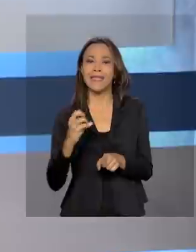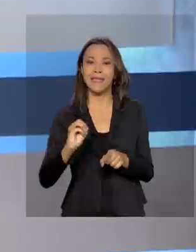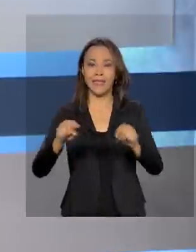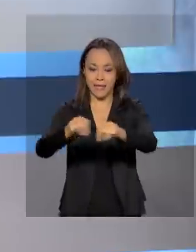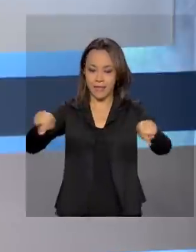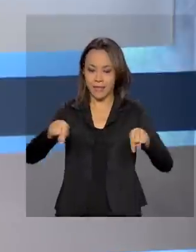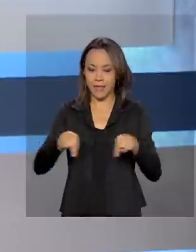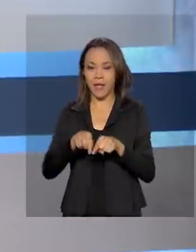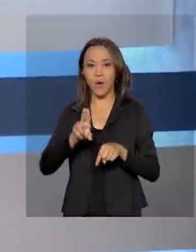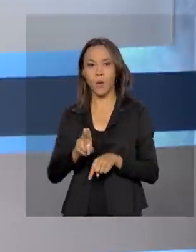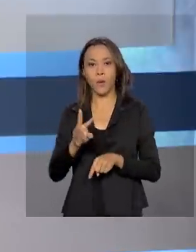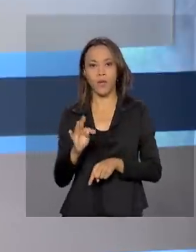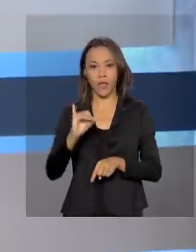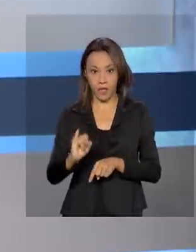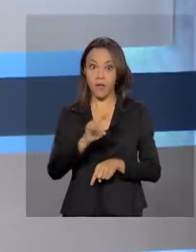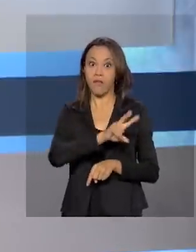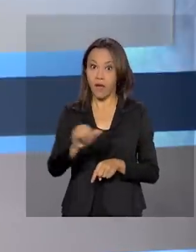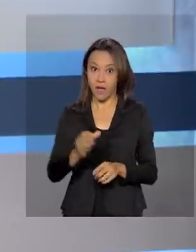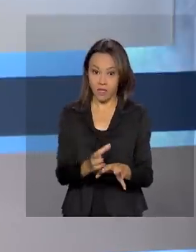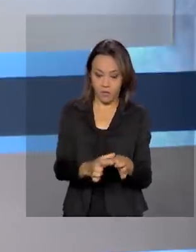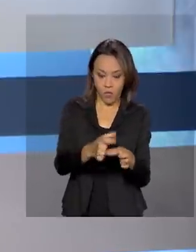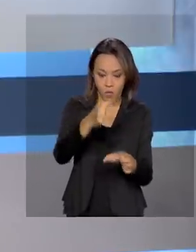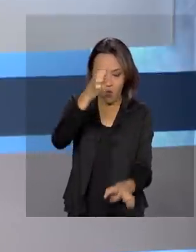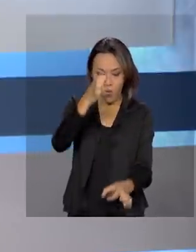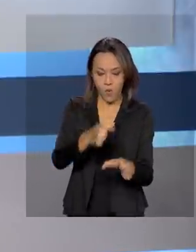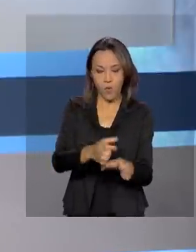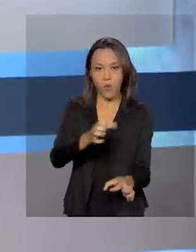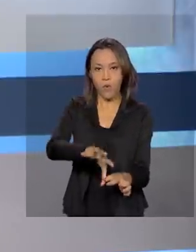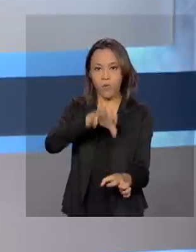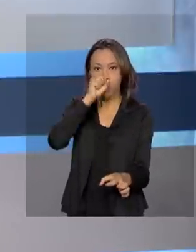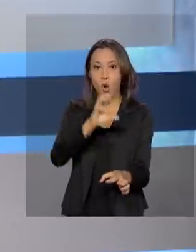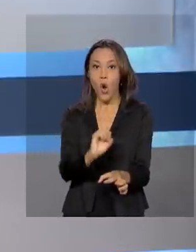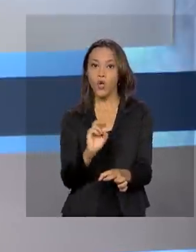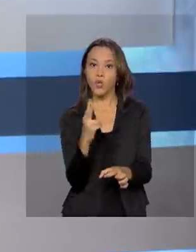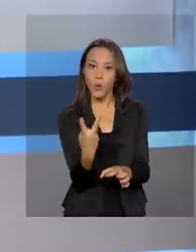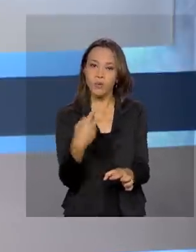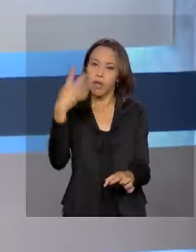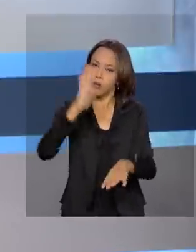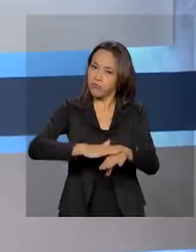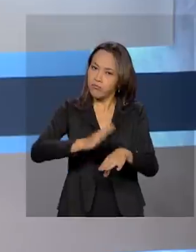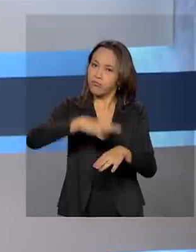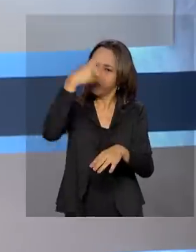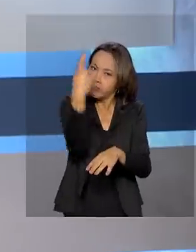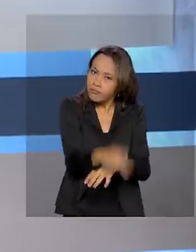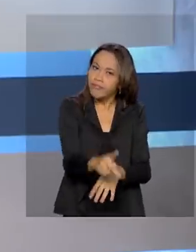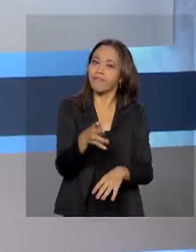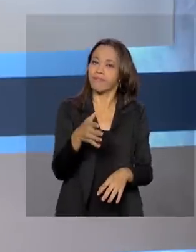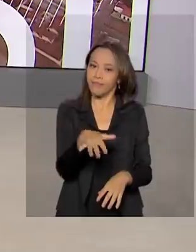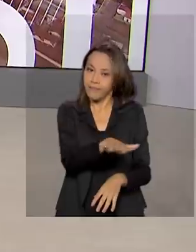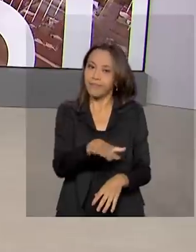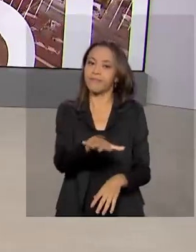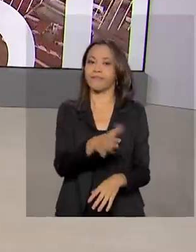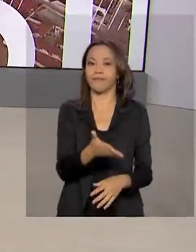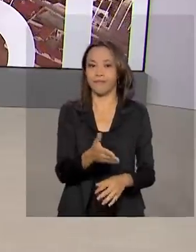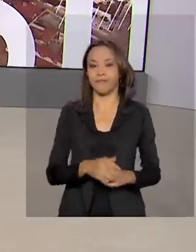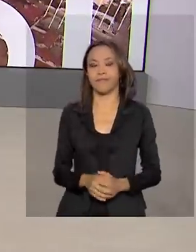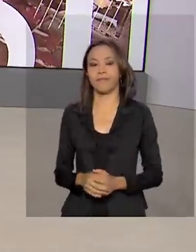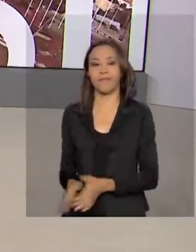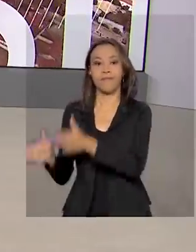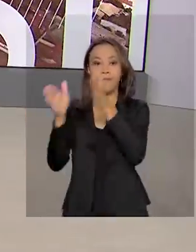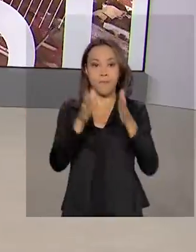deve receber uma usina geradora de oxigênio para também se tornar auto-sustentável na produção dos